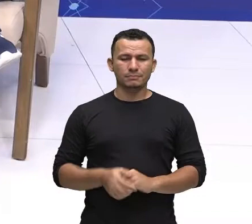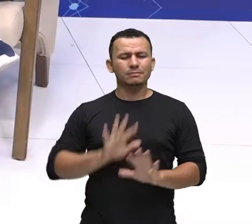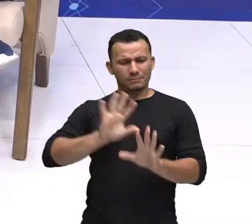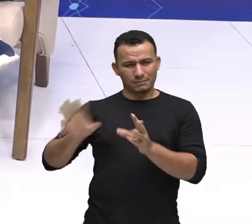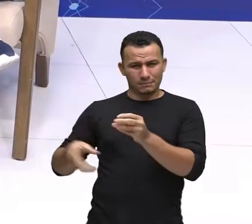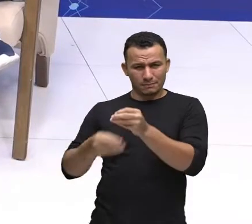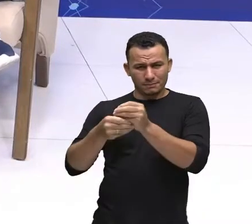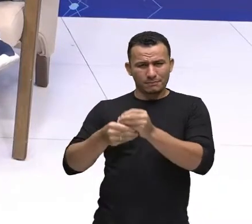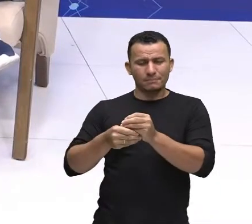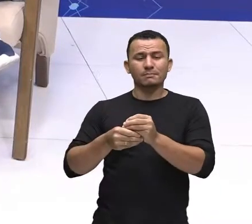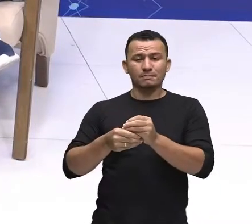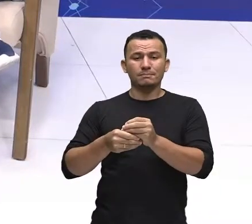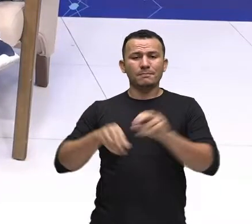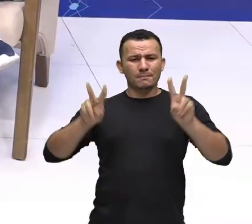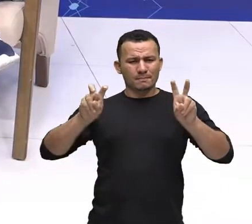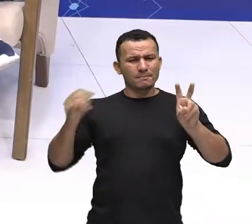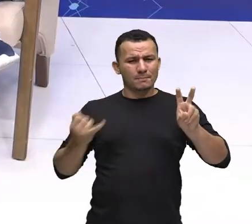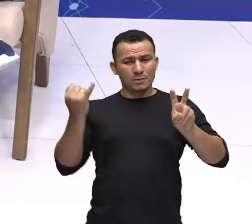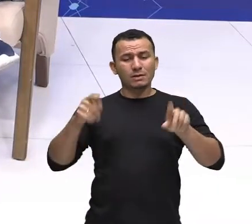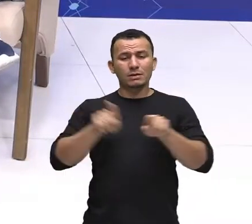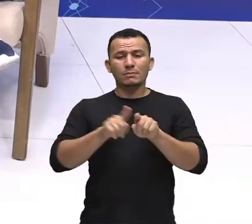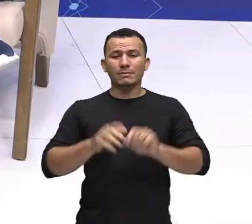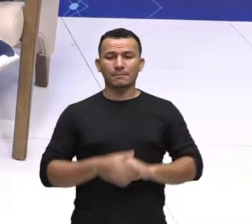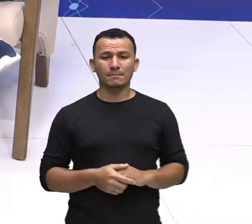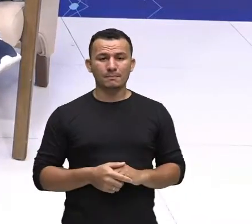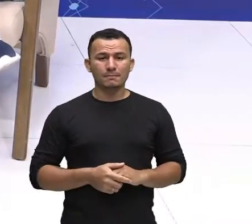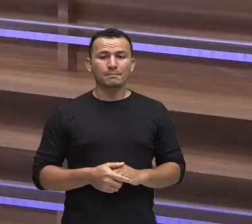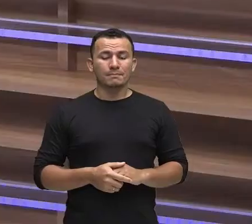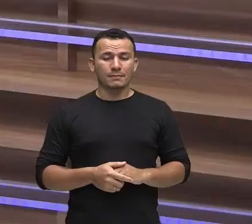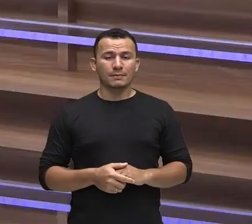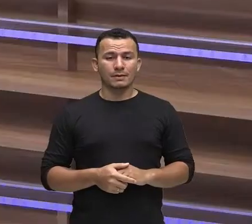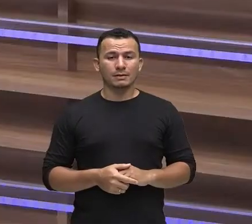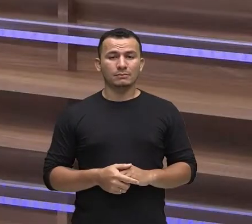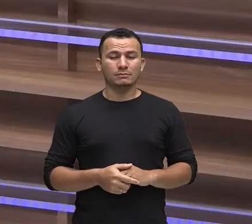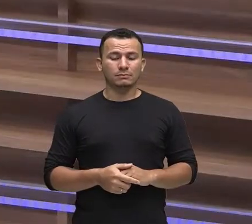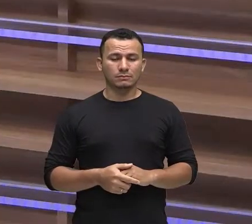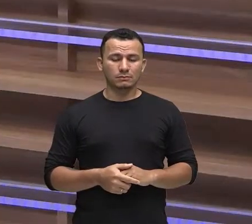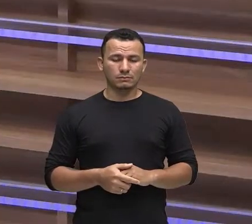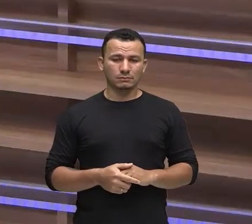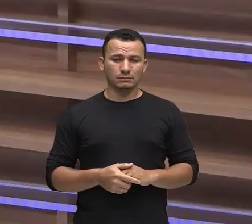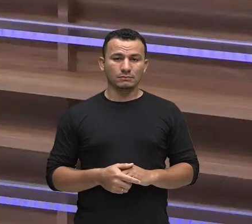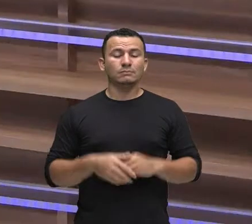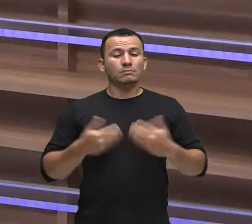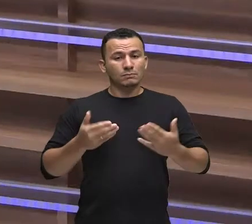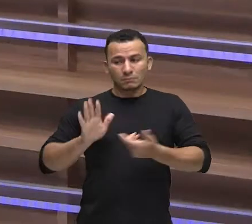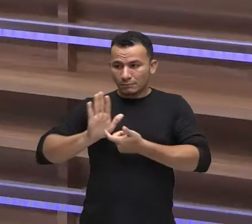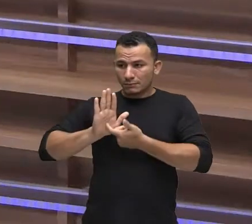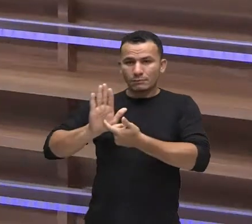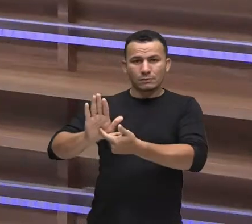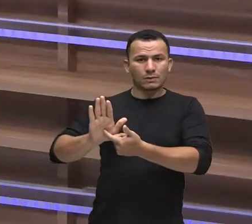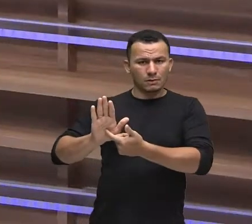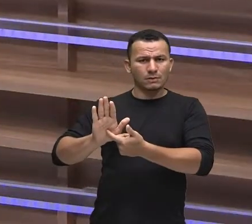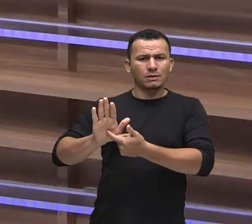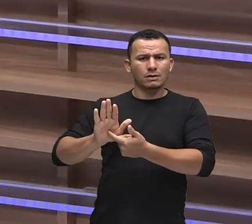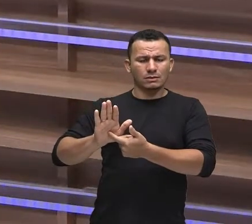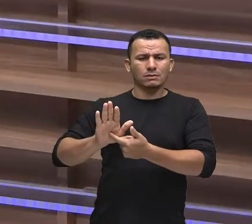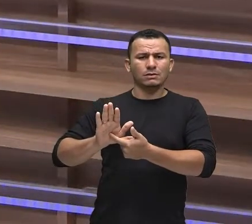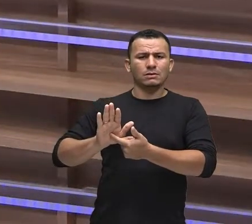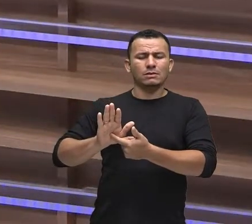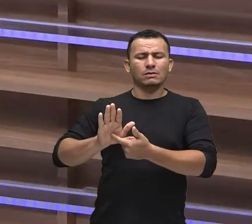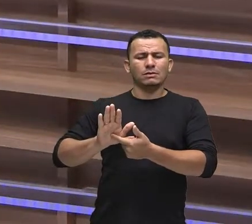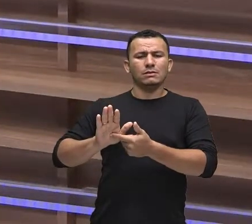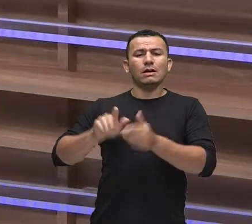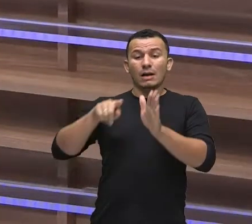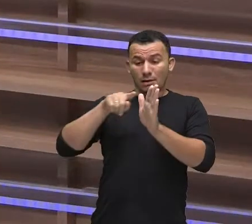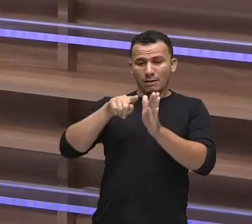ponto bem legal. O conceito evidenciado, ele mostra pra gente que eu preciso analisar